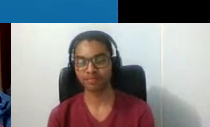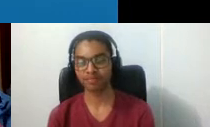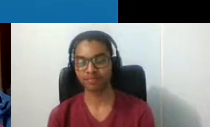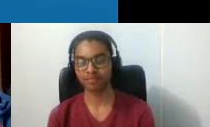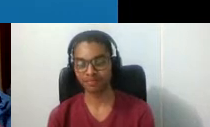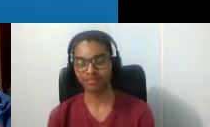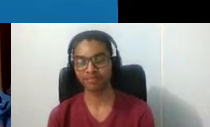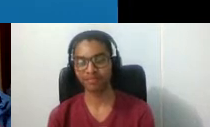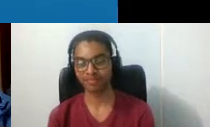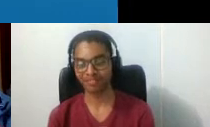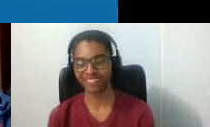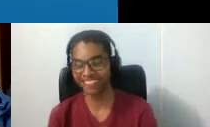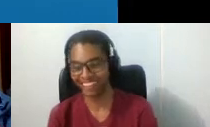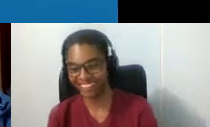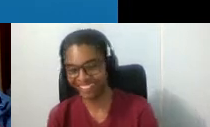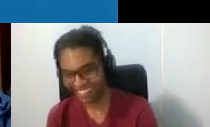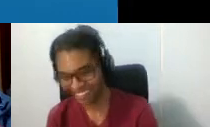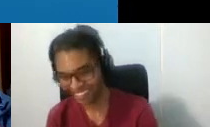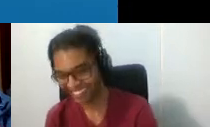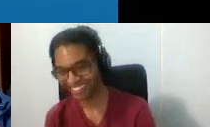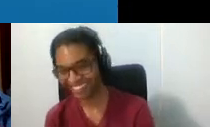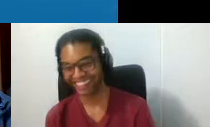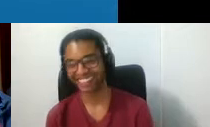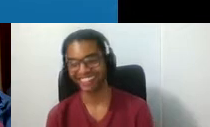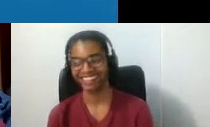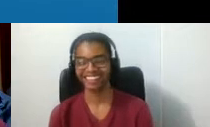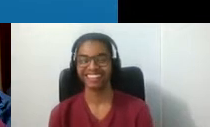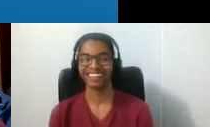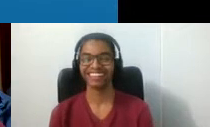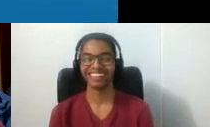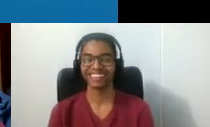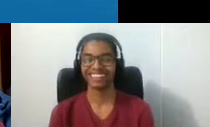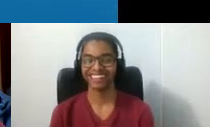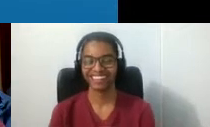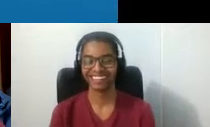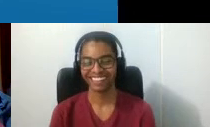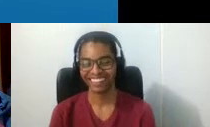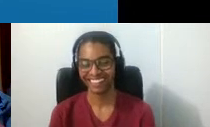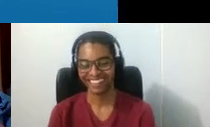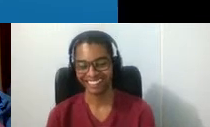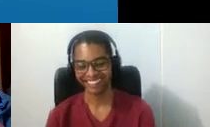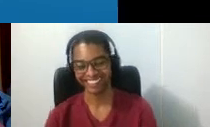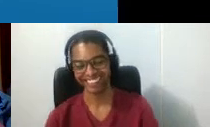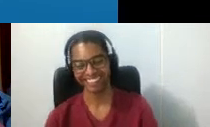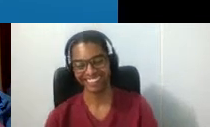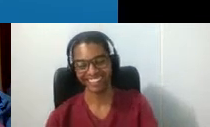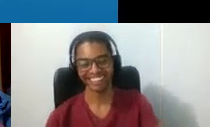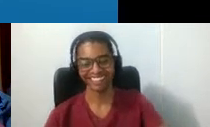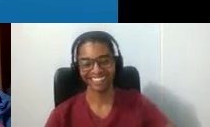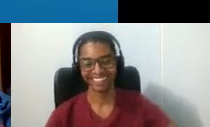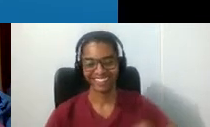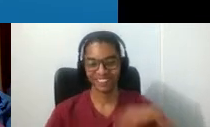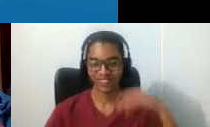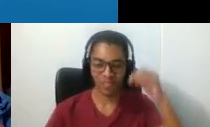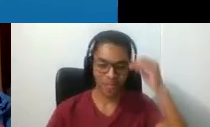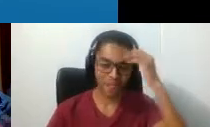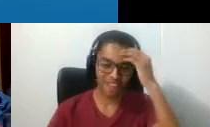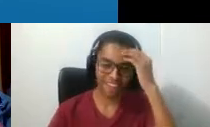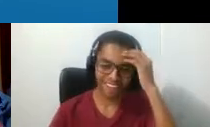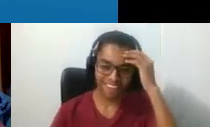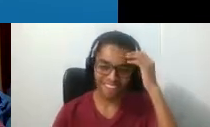estúpido. Né? Normalmente macho e estúpido é praticamente um sinônimo quando se trata de ser humano.